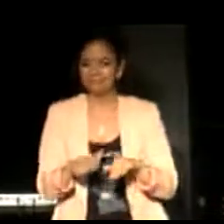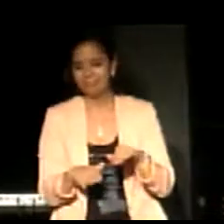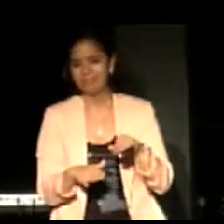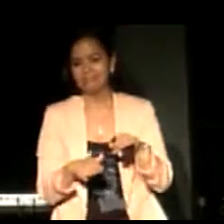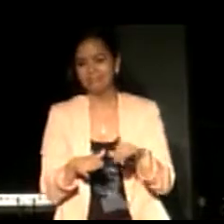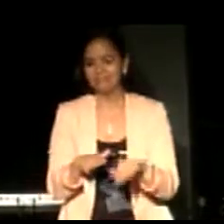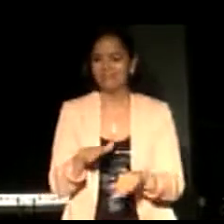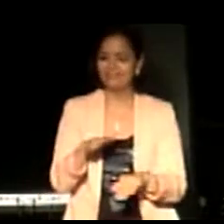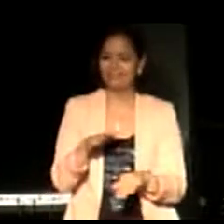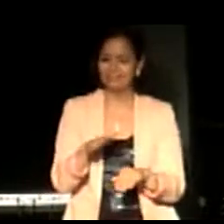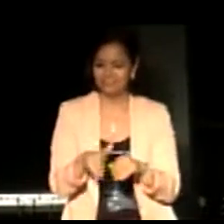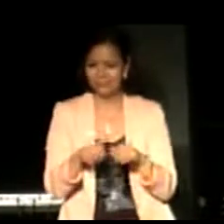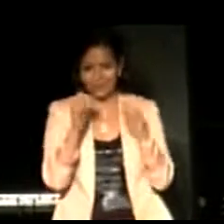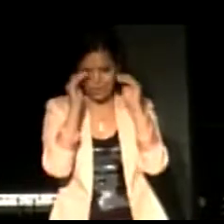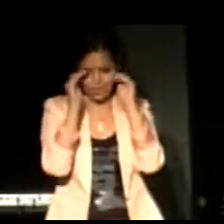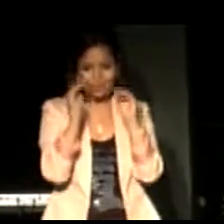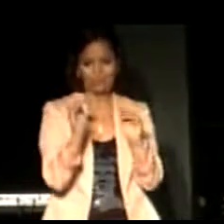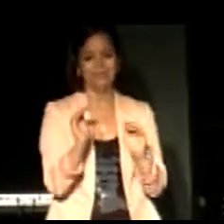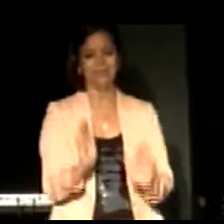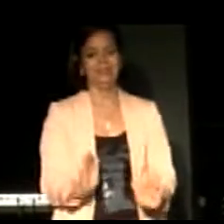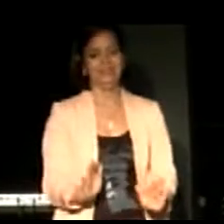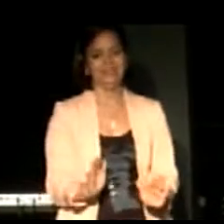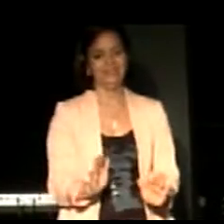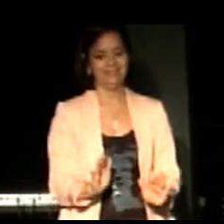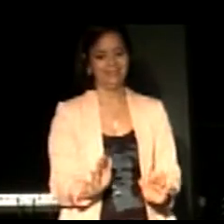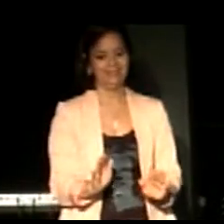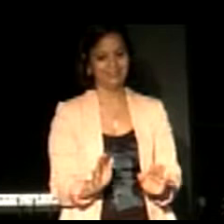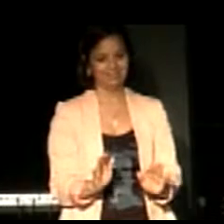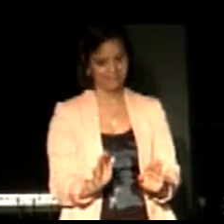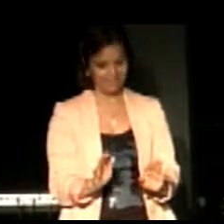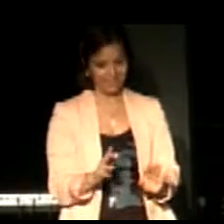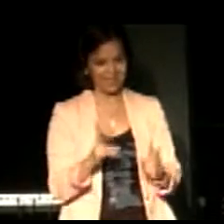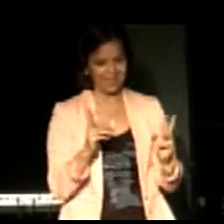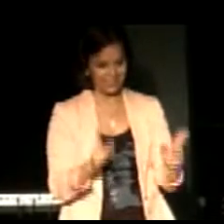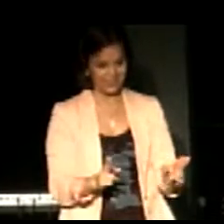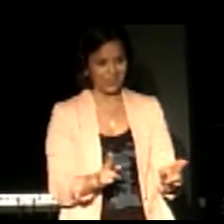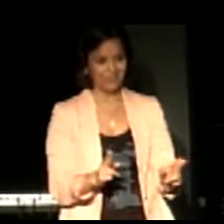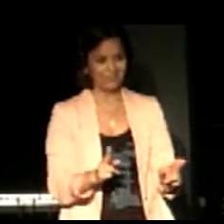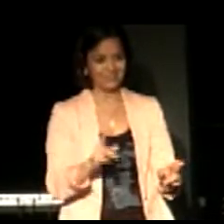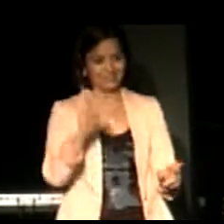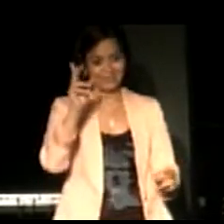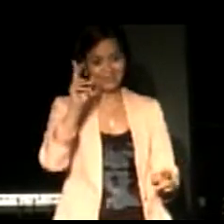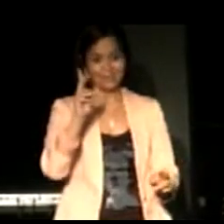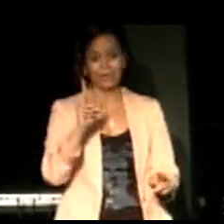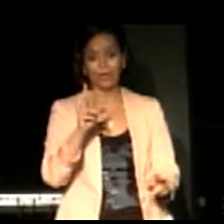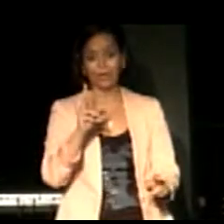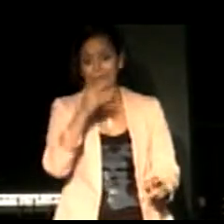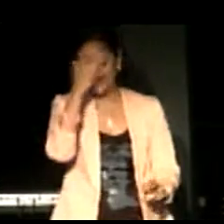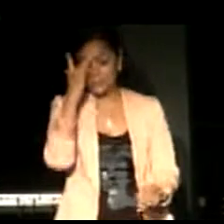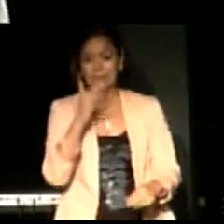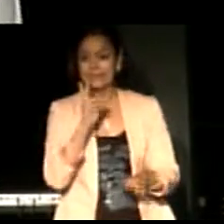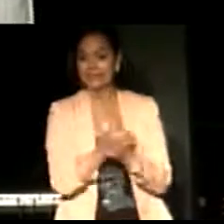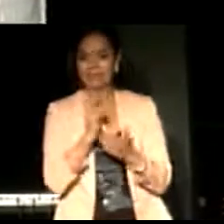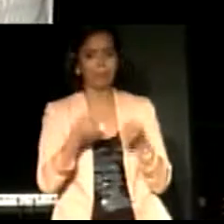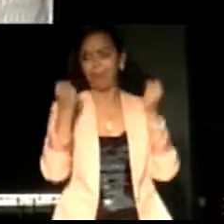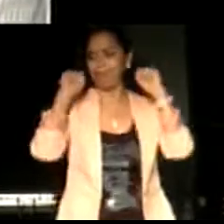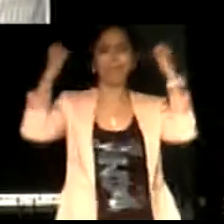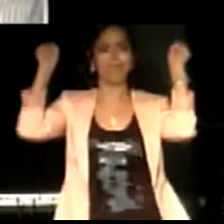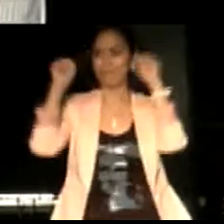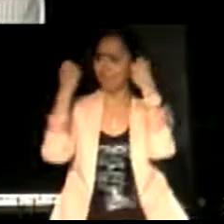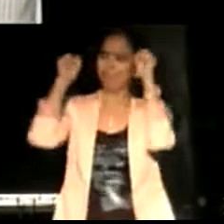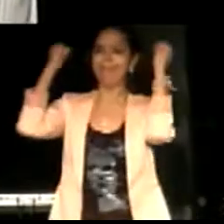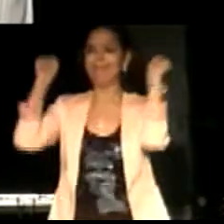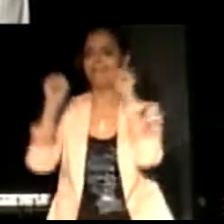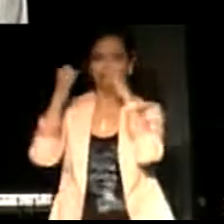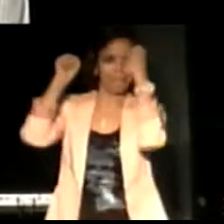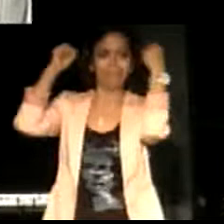energia descontrolada é perigosa. E vocês sabem disso, é muito perigosa. Mas